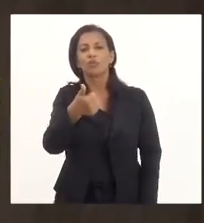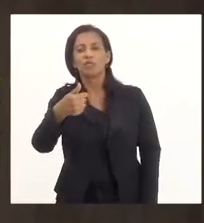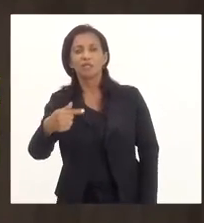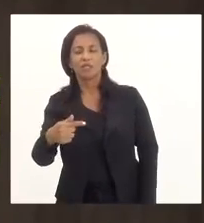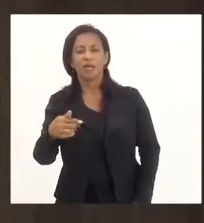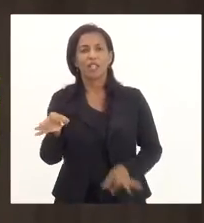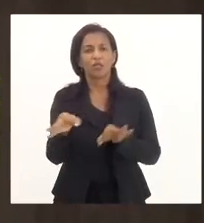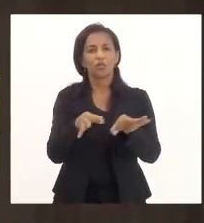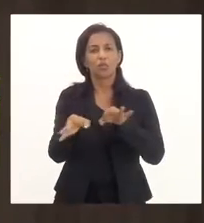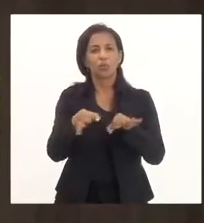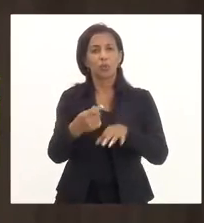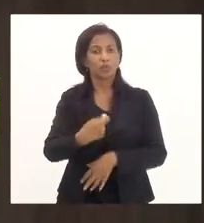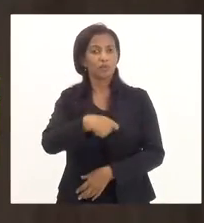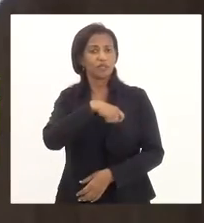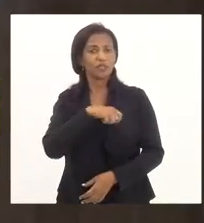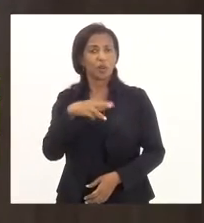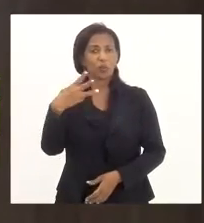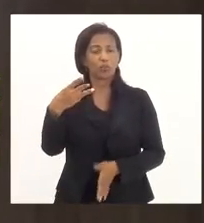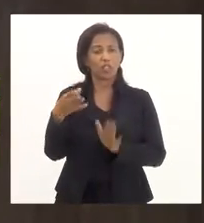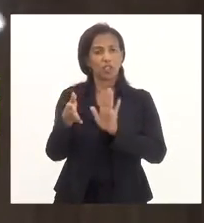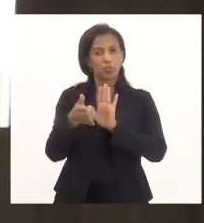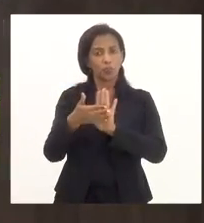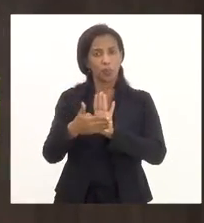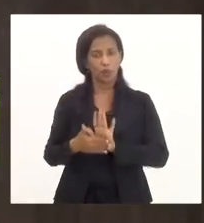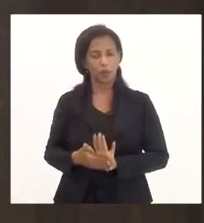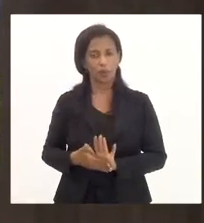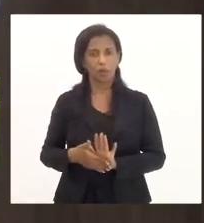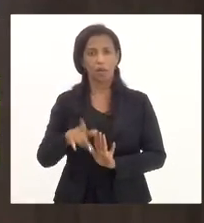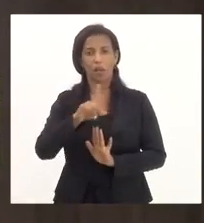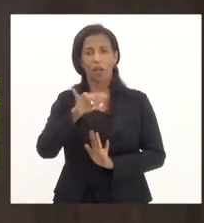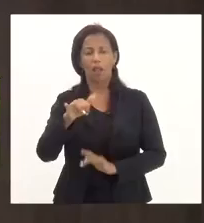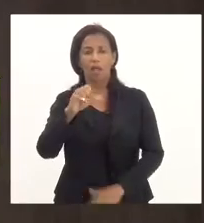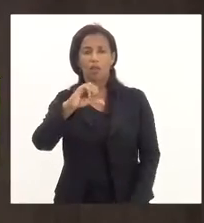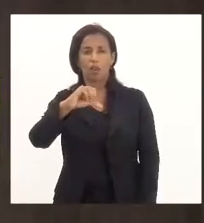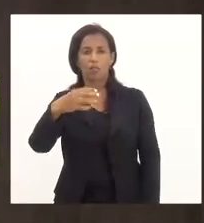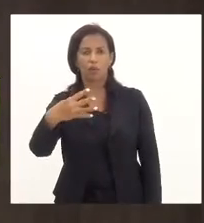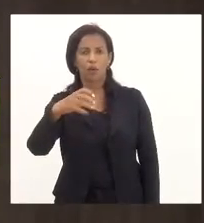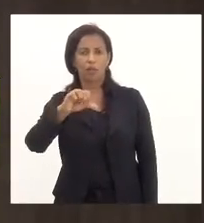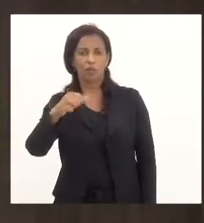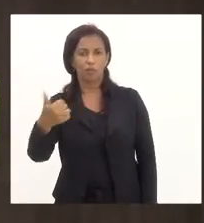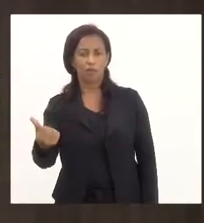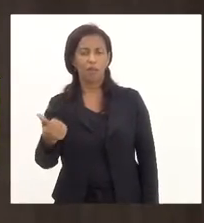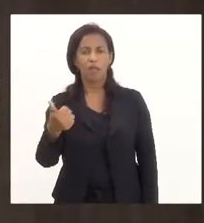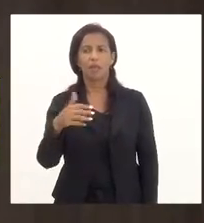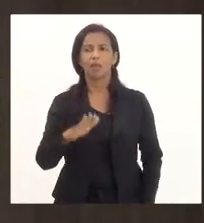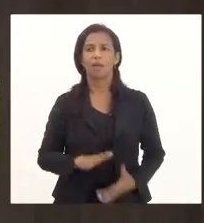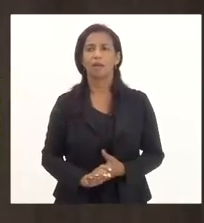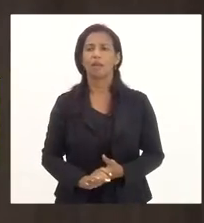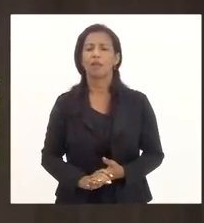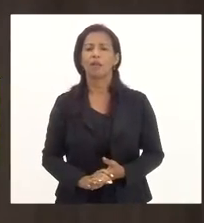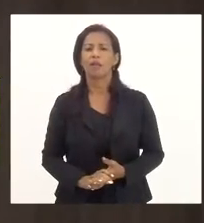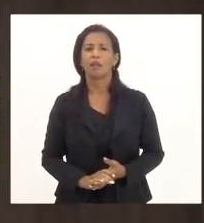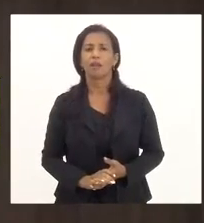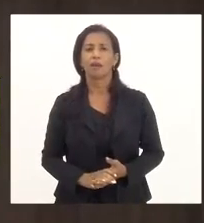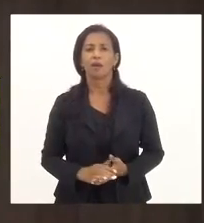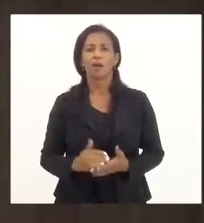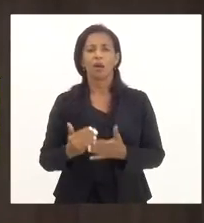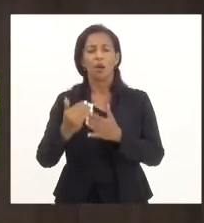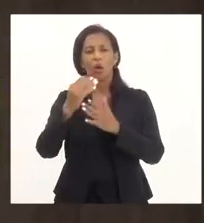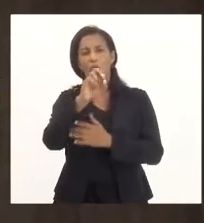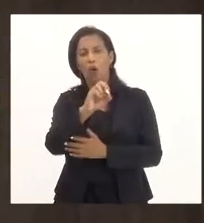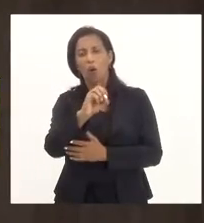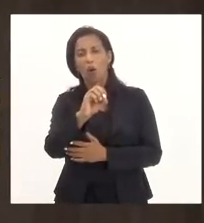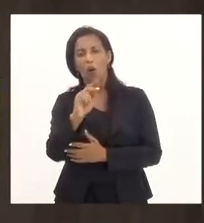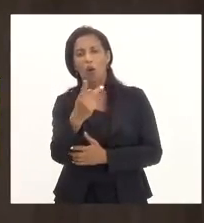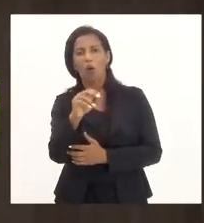o programa de recuperação fiscal com 3 programas né lei 946 a dívida do nerd honra de